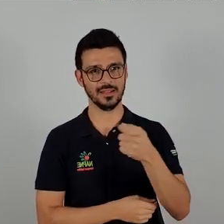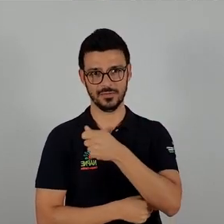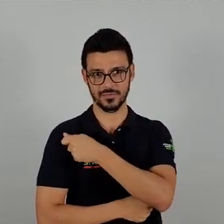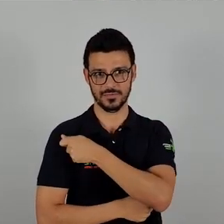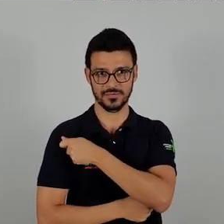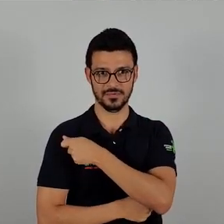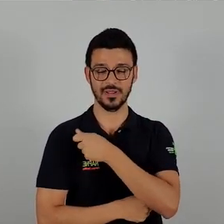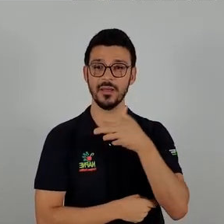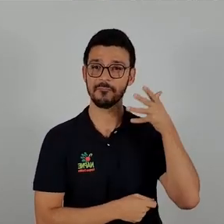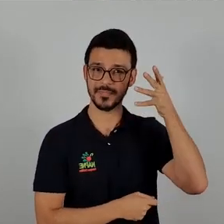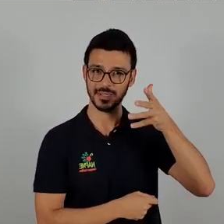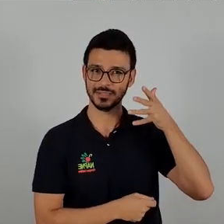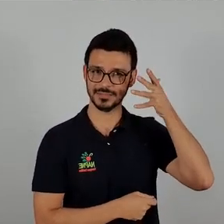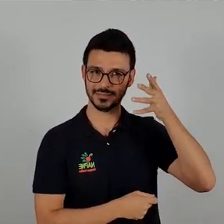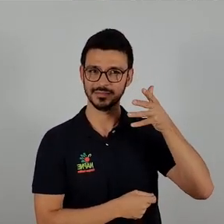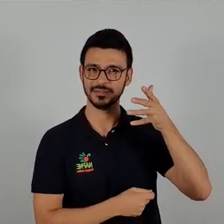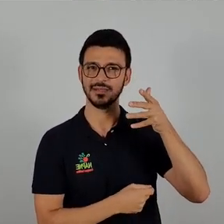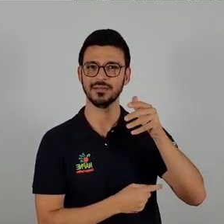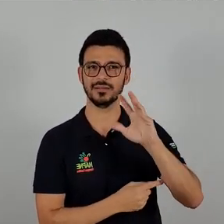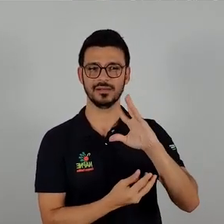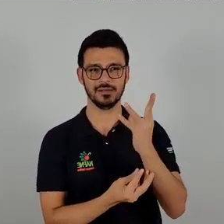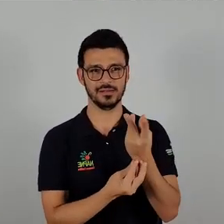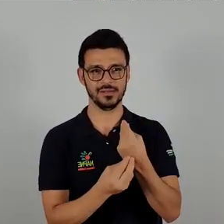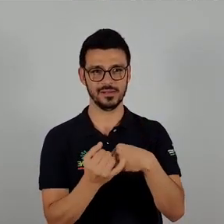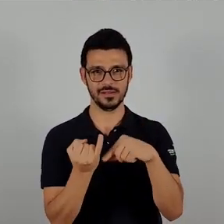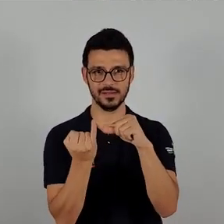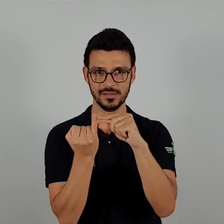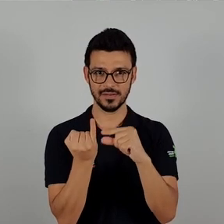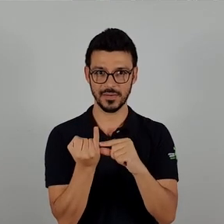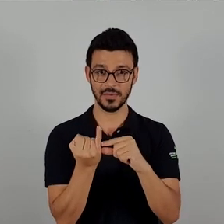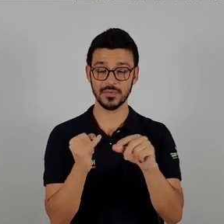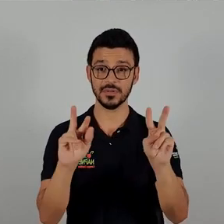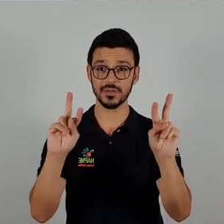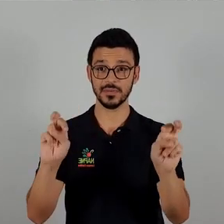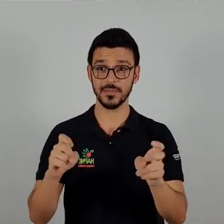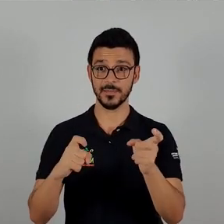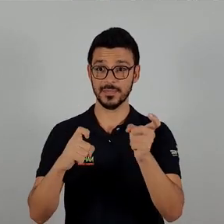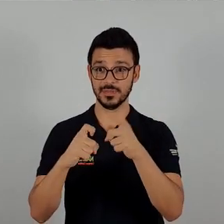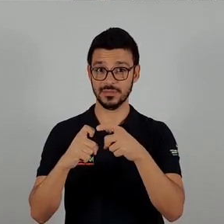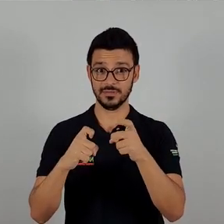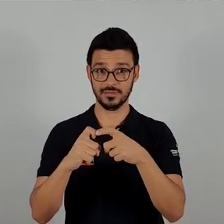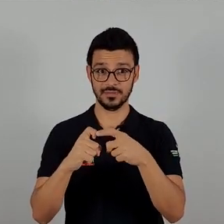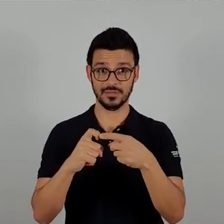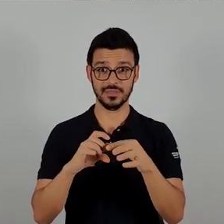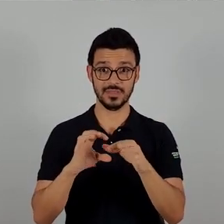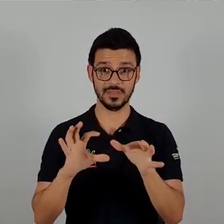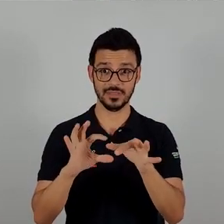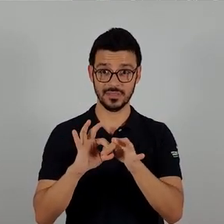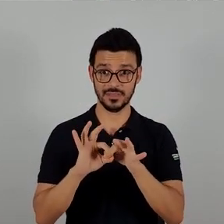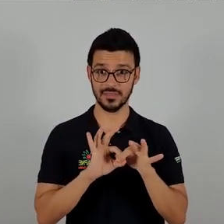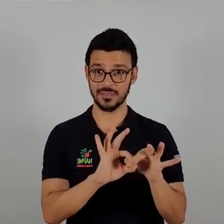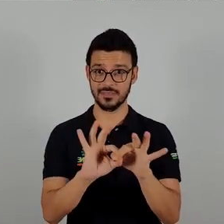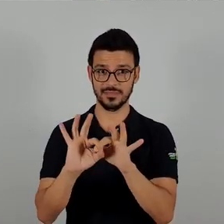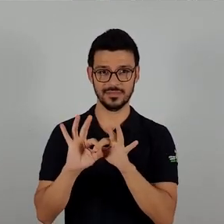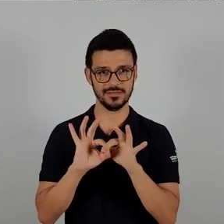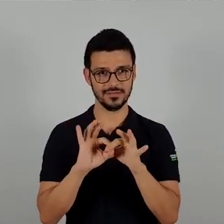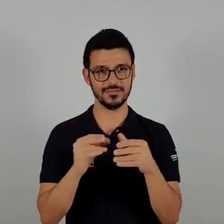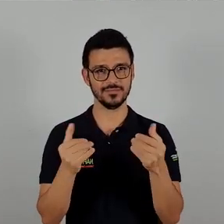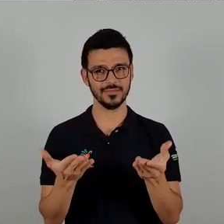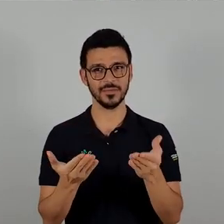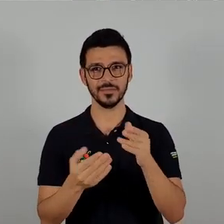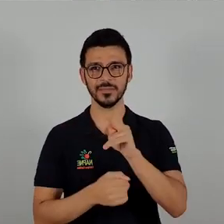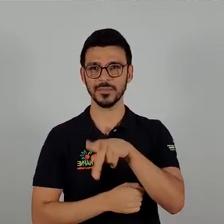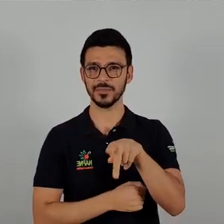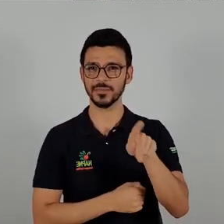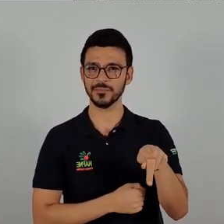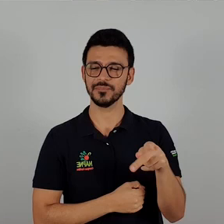palestrante ano passado do TETIF sobre medicina integrativa, então tem muita influência desse professor na vida